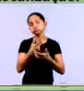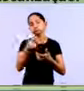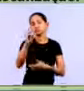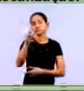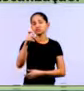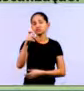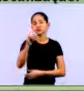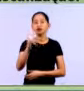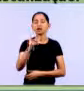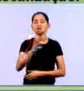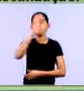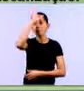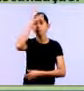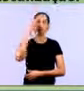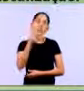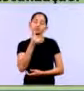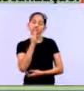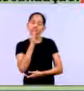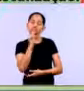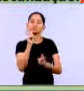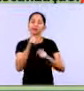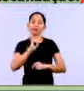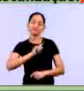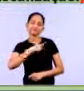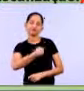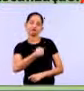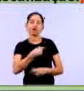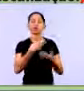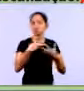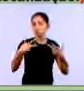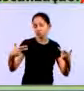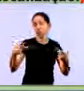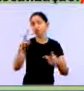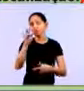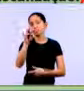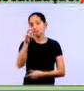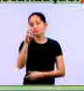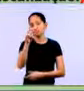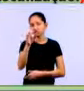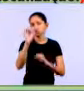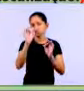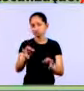inspeção pelos bombeiros, taxa de fiscalização, enfim, são exemplos de taxas. Depende